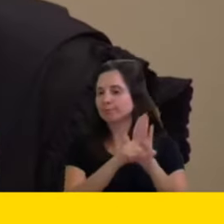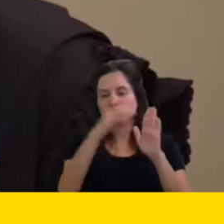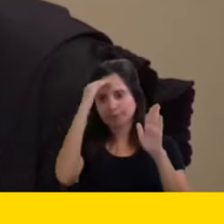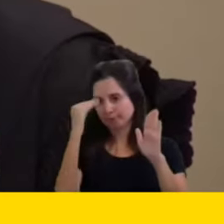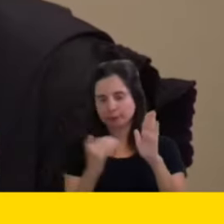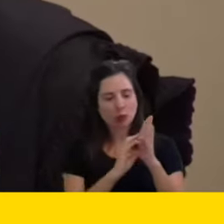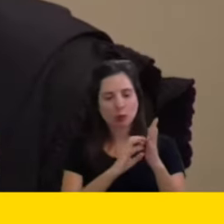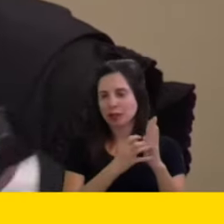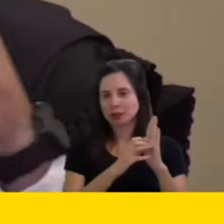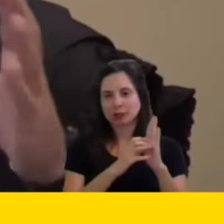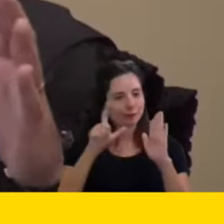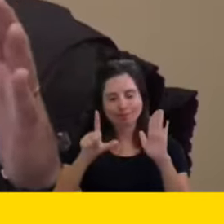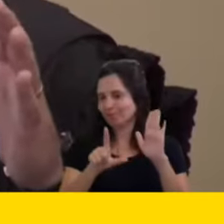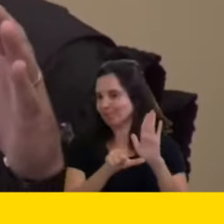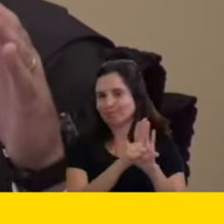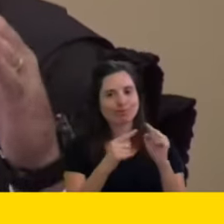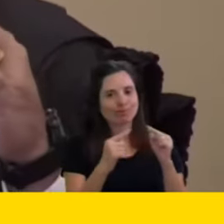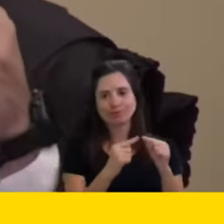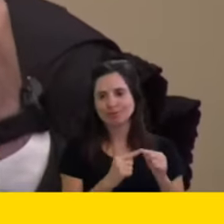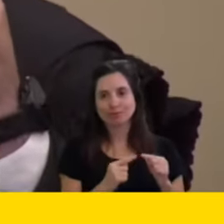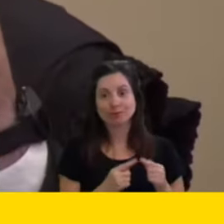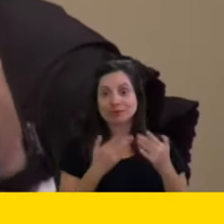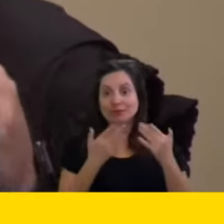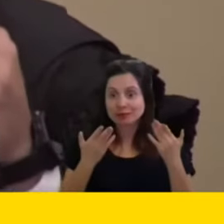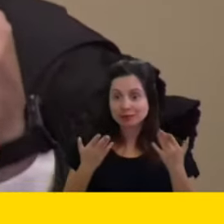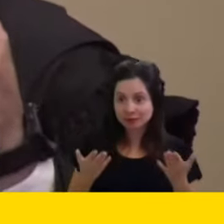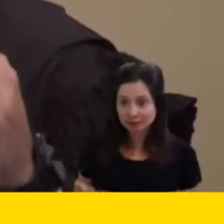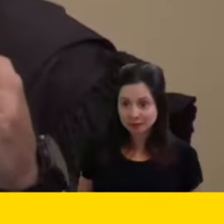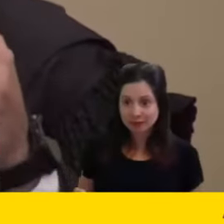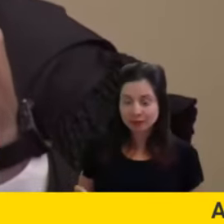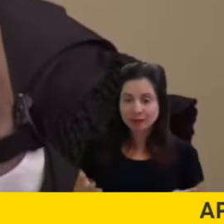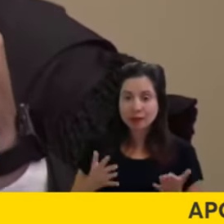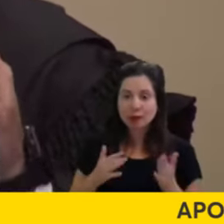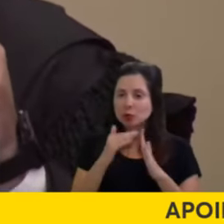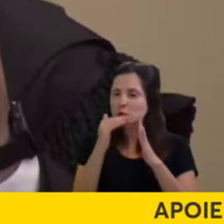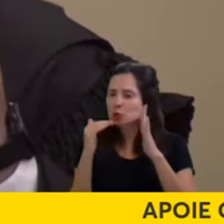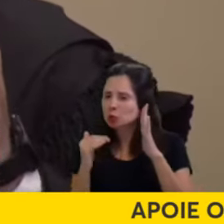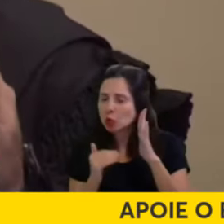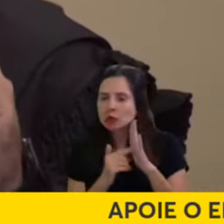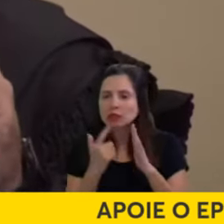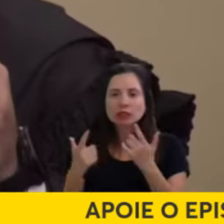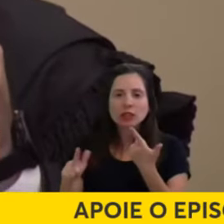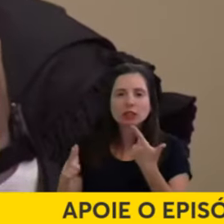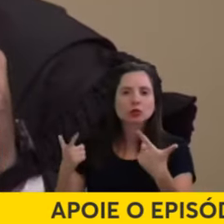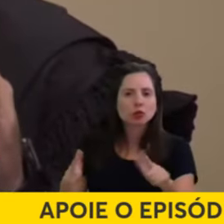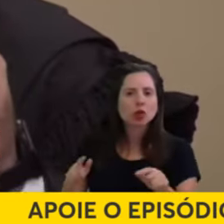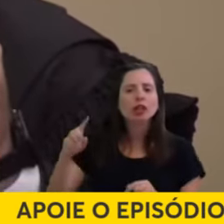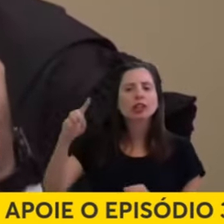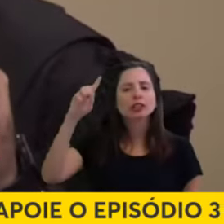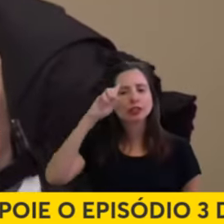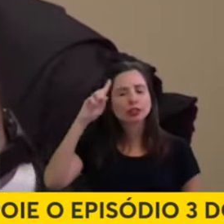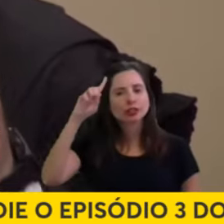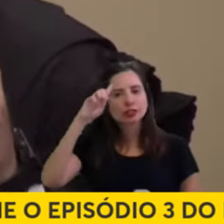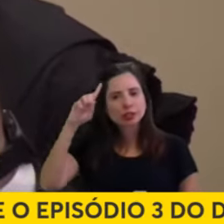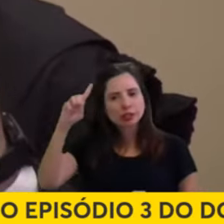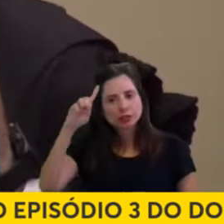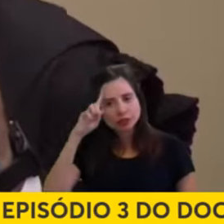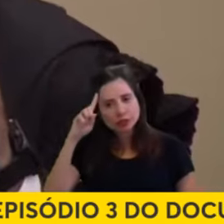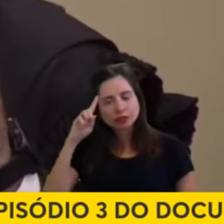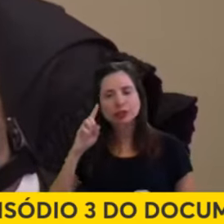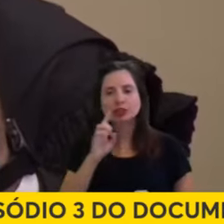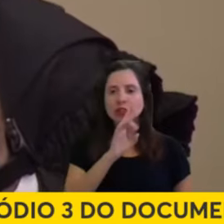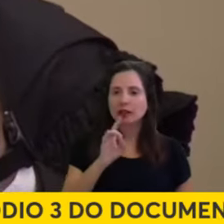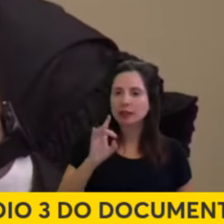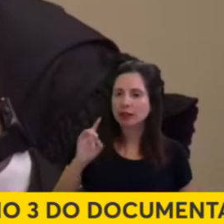considerado ilegal a exceção desta todas as demais foram construídas dia a dia no hábito de cada agremiação